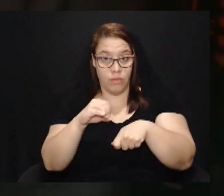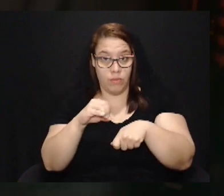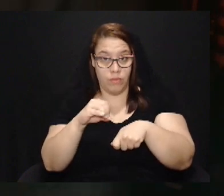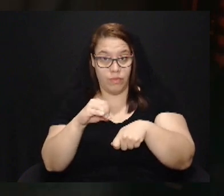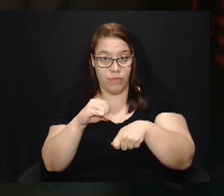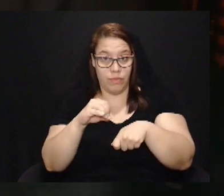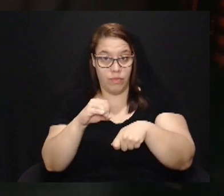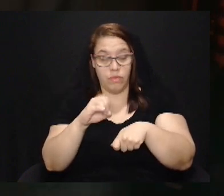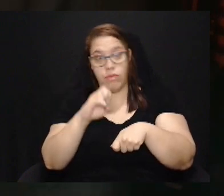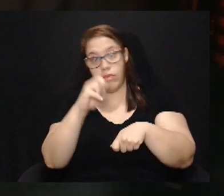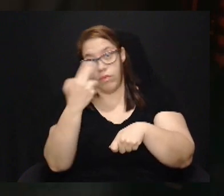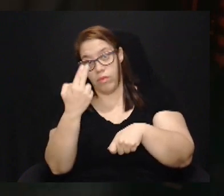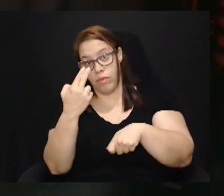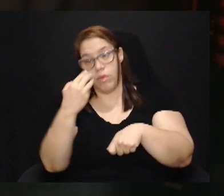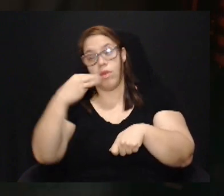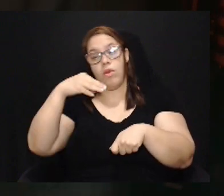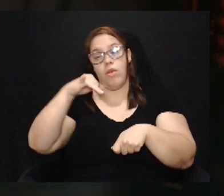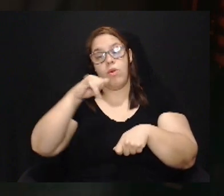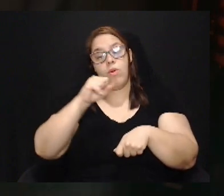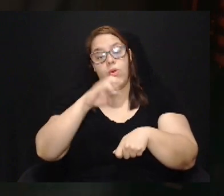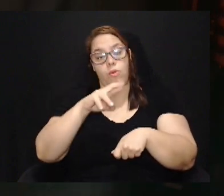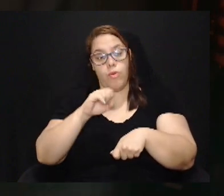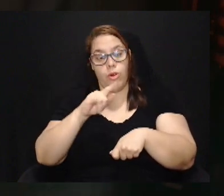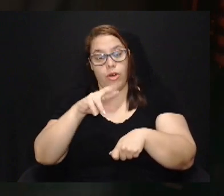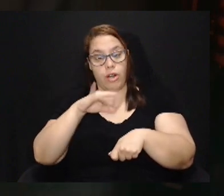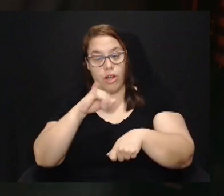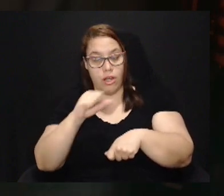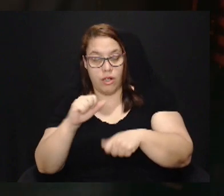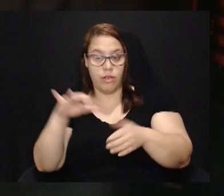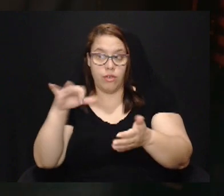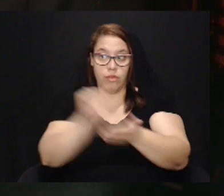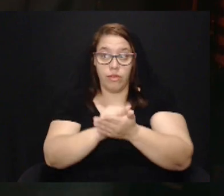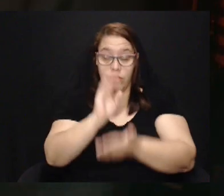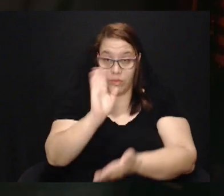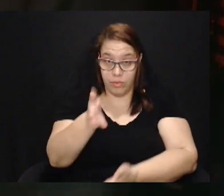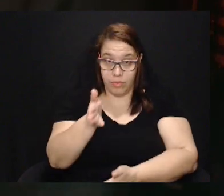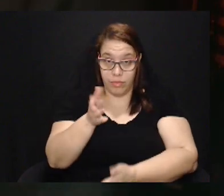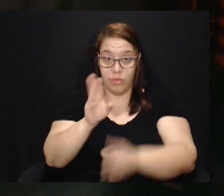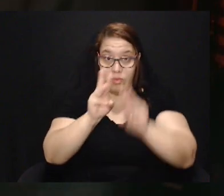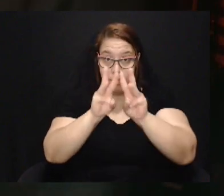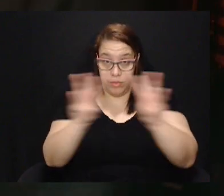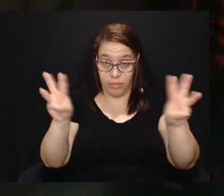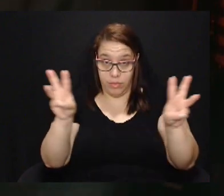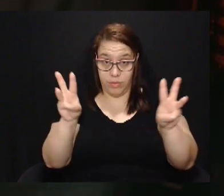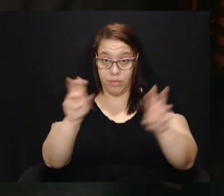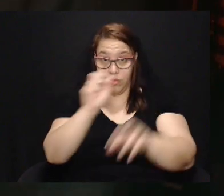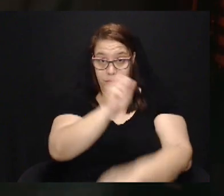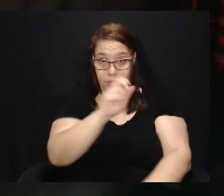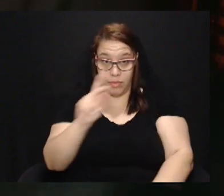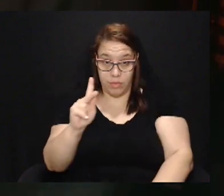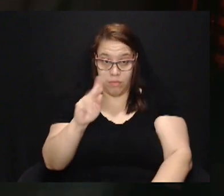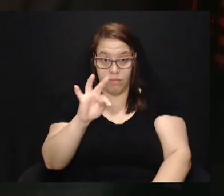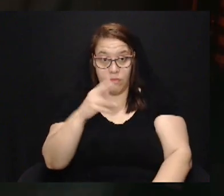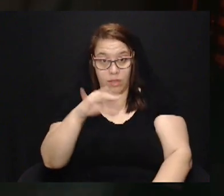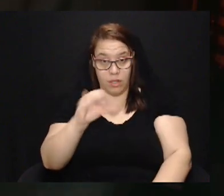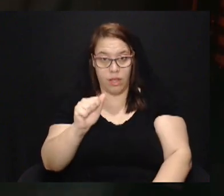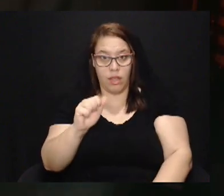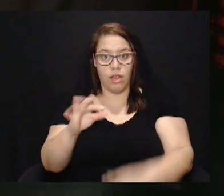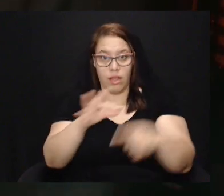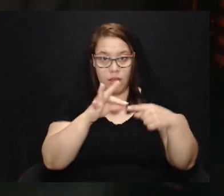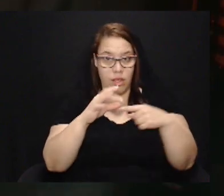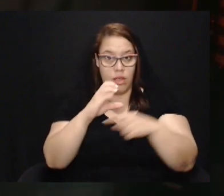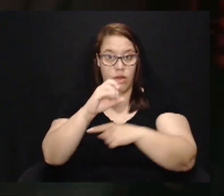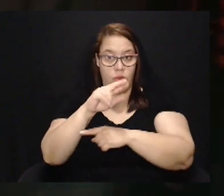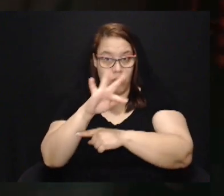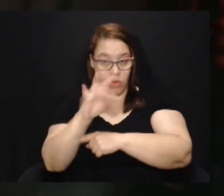no Moisés Lucarelli. As inscrições já estão abertas pelo site e aplicativo da Taça das Favelas CUFA.